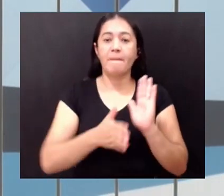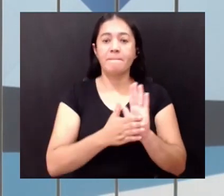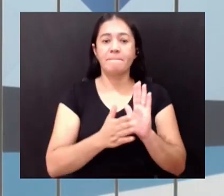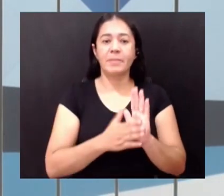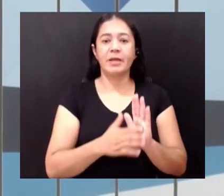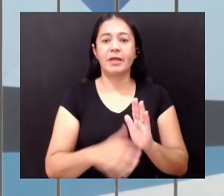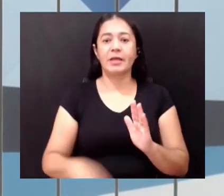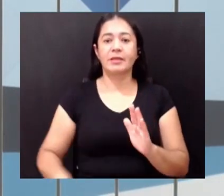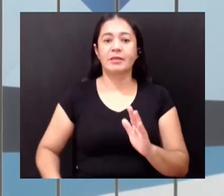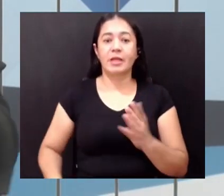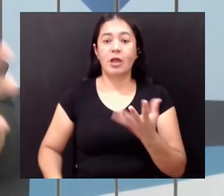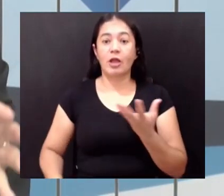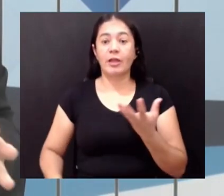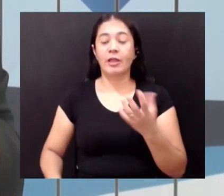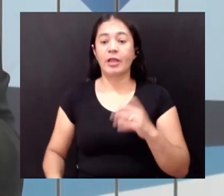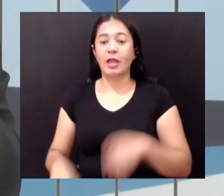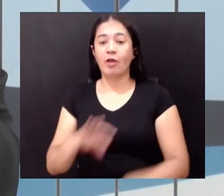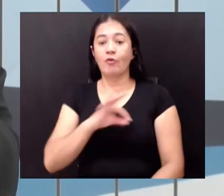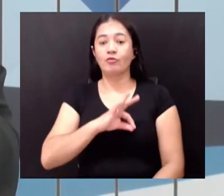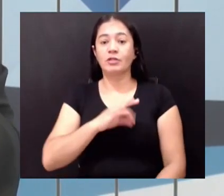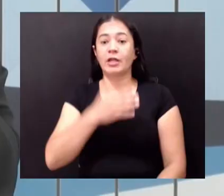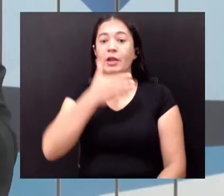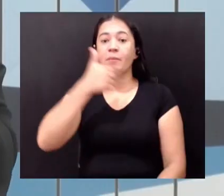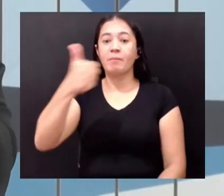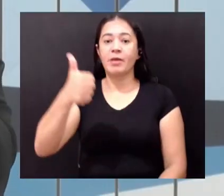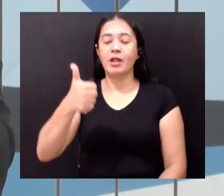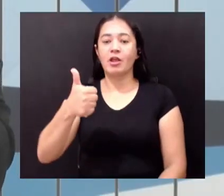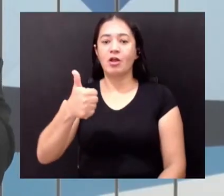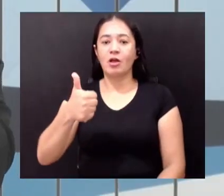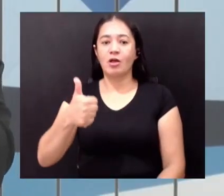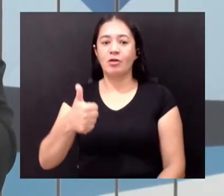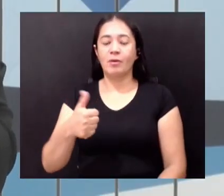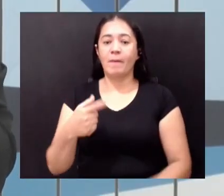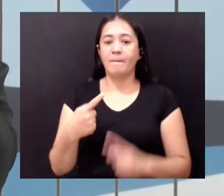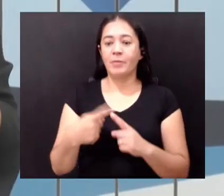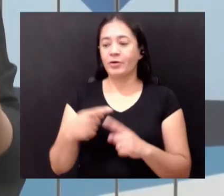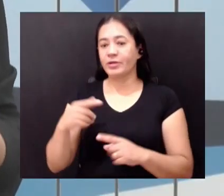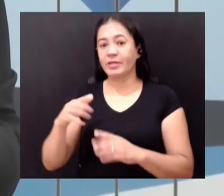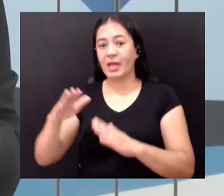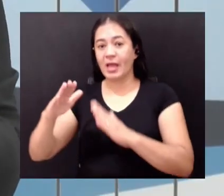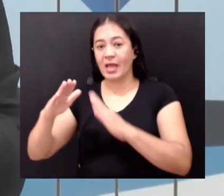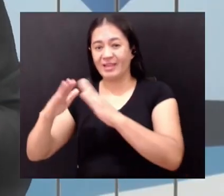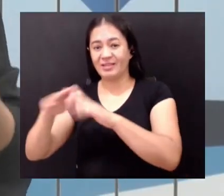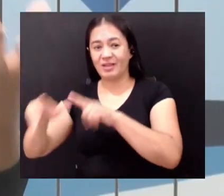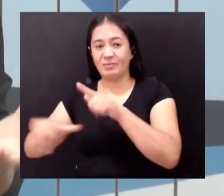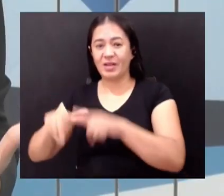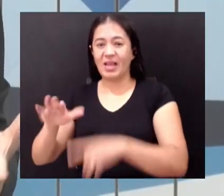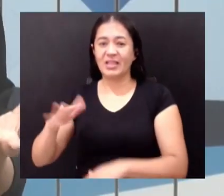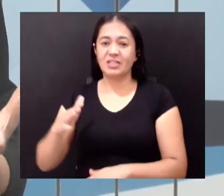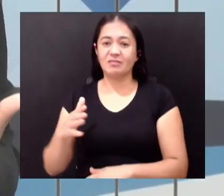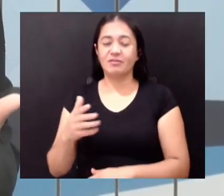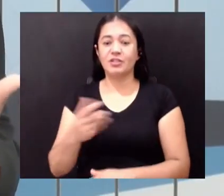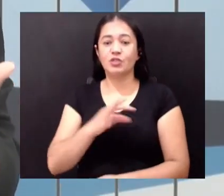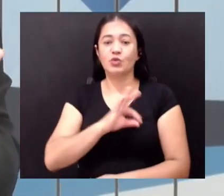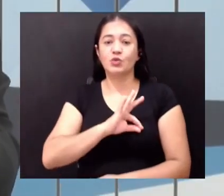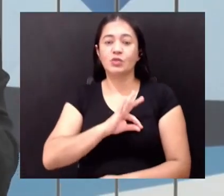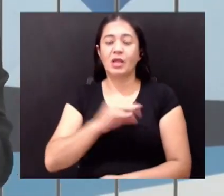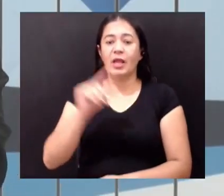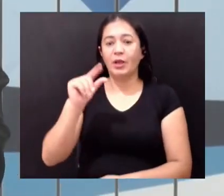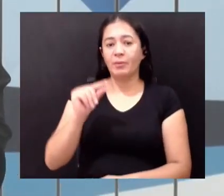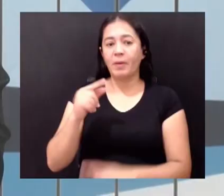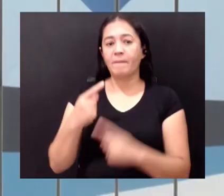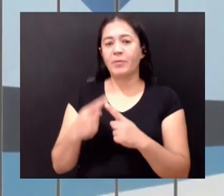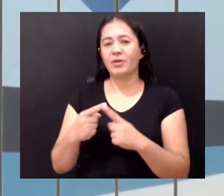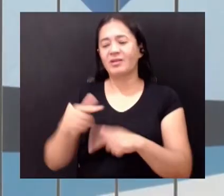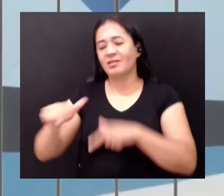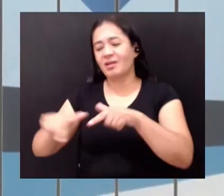remuneração maior, né? Quem normalmente trabalha de casa está até disposto a receber um pouco menos para ter o benefício de trabalhar de casa, né?